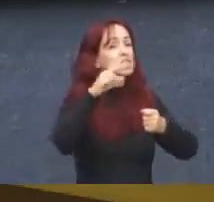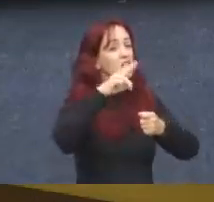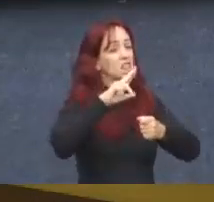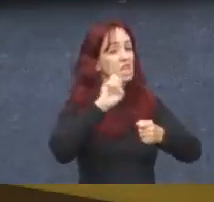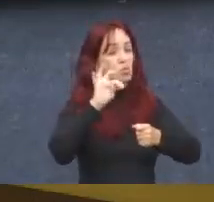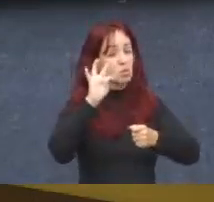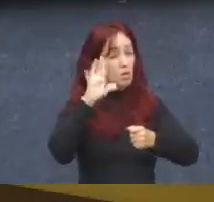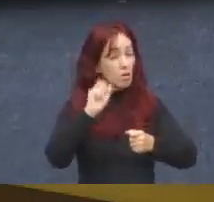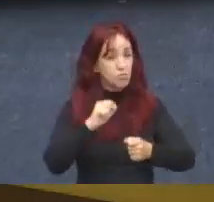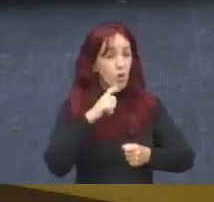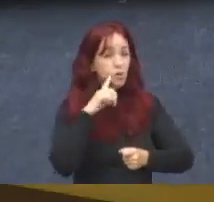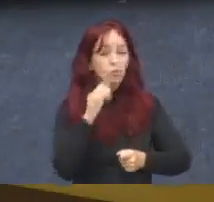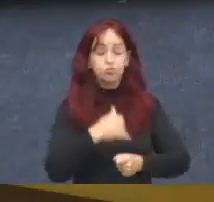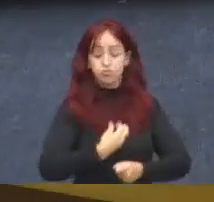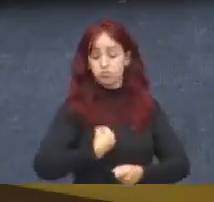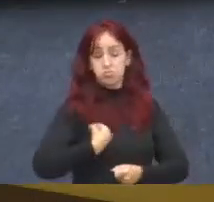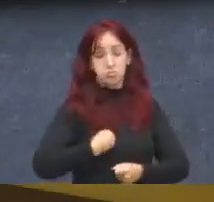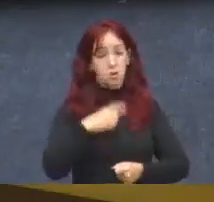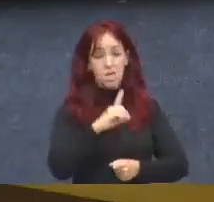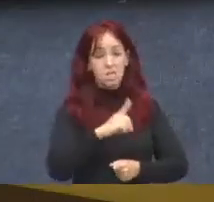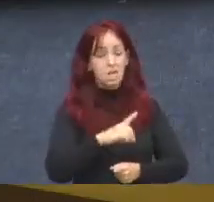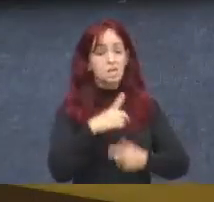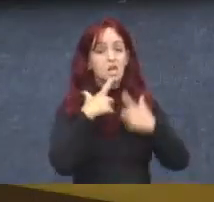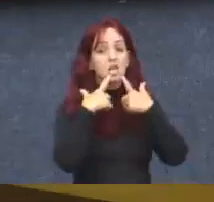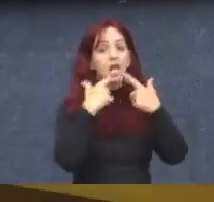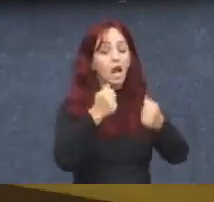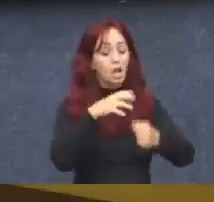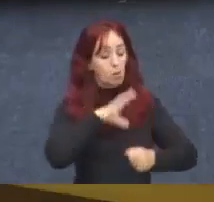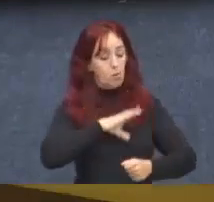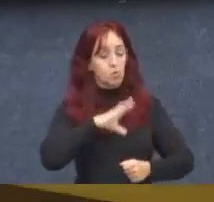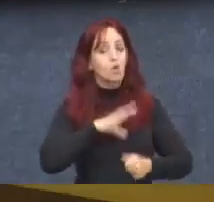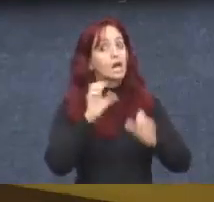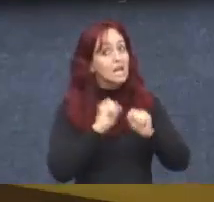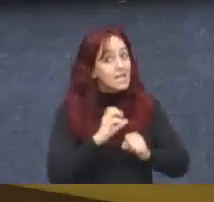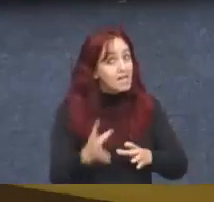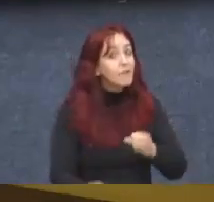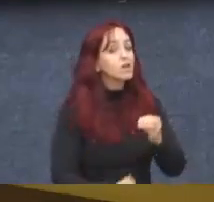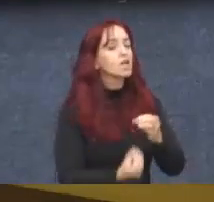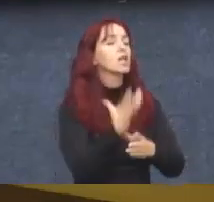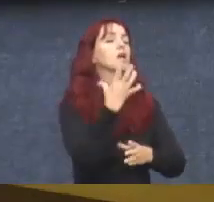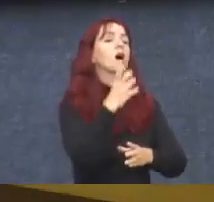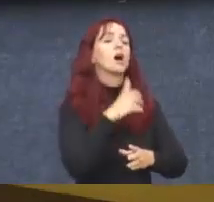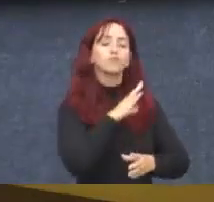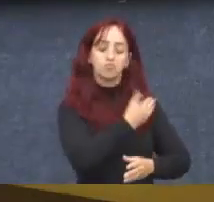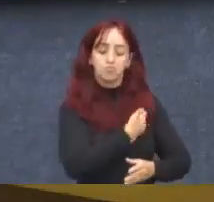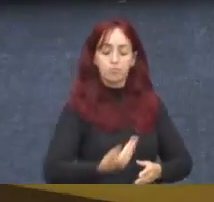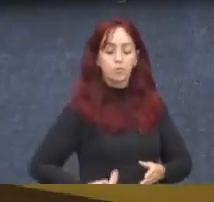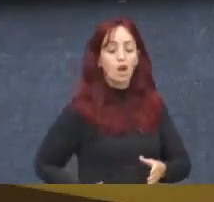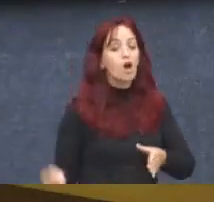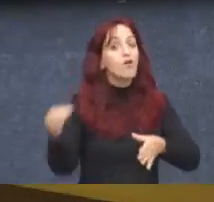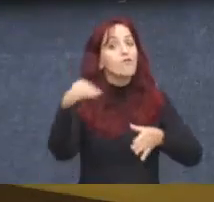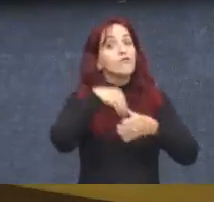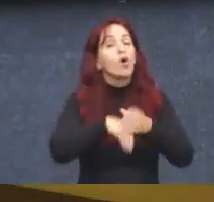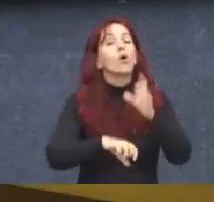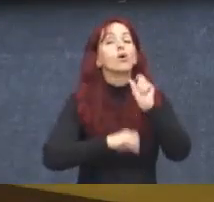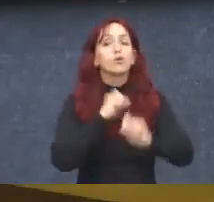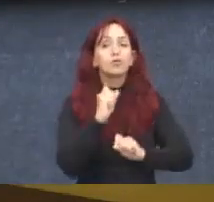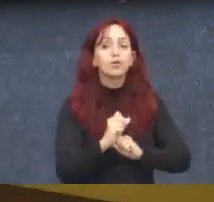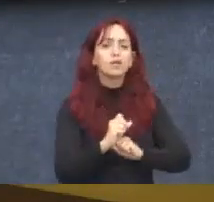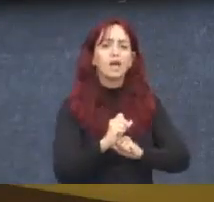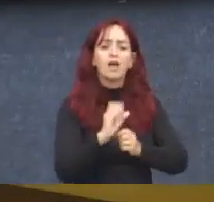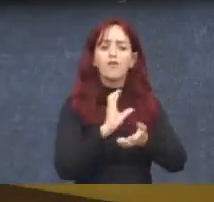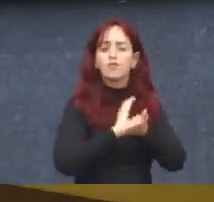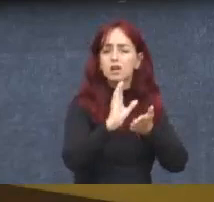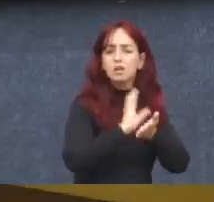literatura portuguesa, na língua portuguesa, quer se implantar no governo. Volta do financiamento do BNDES